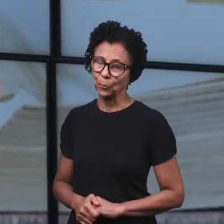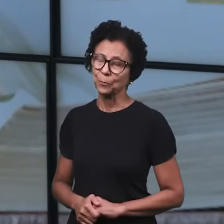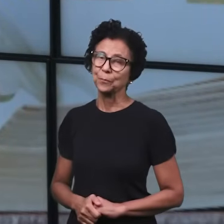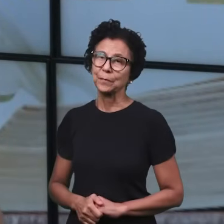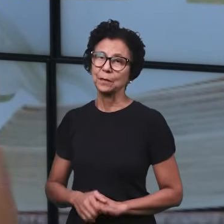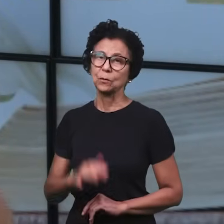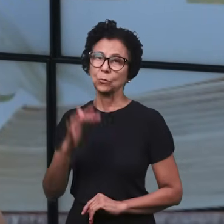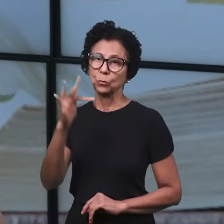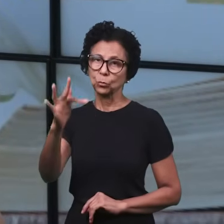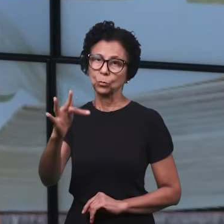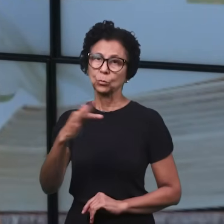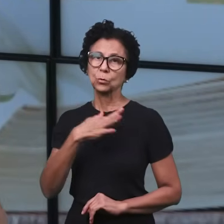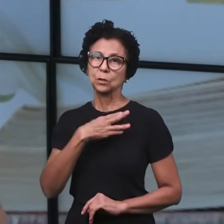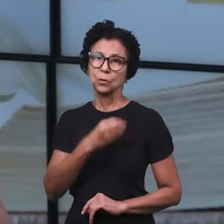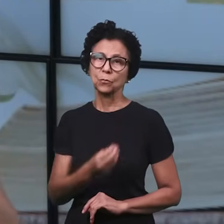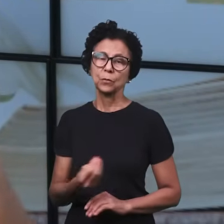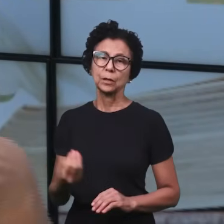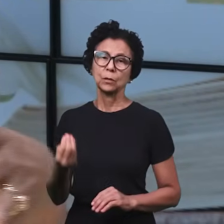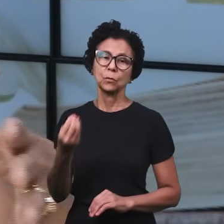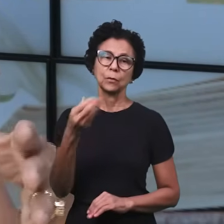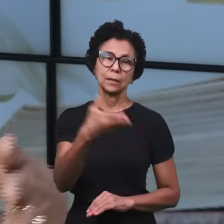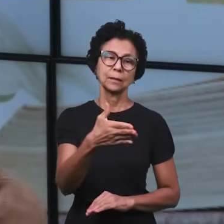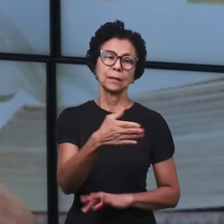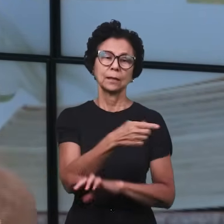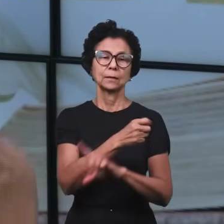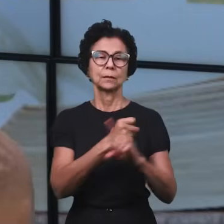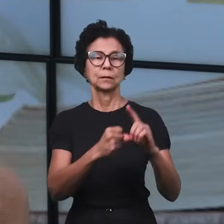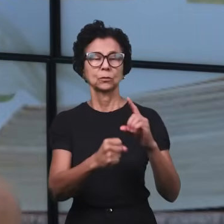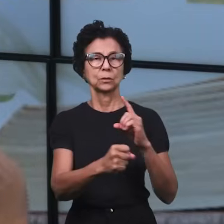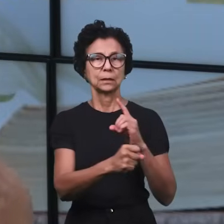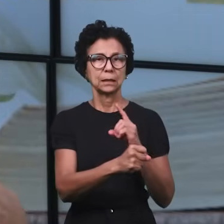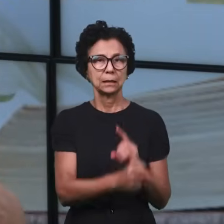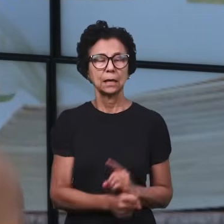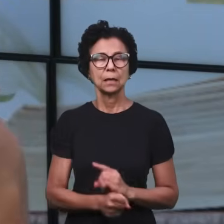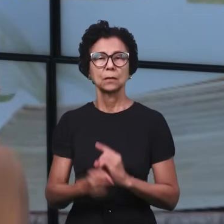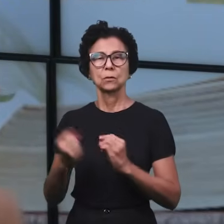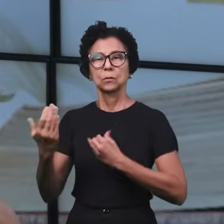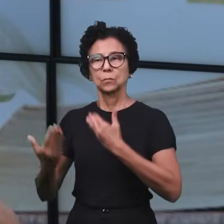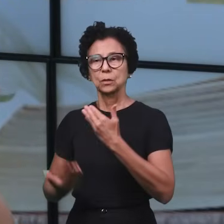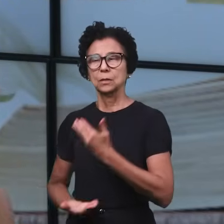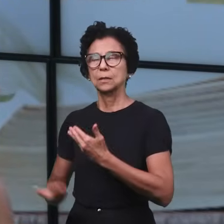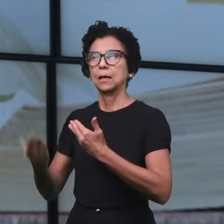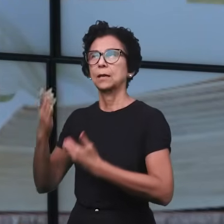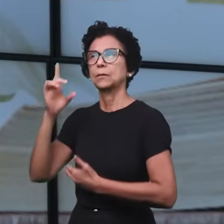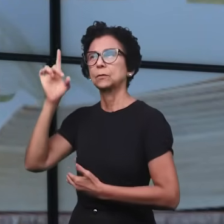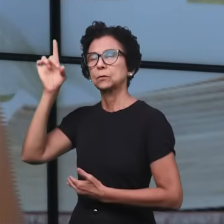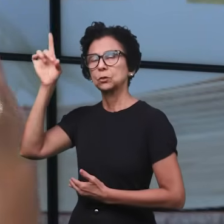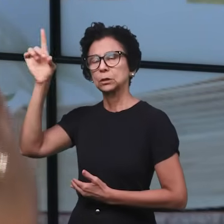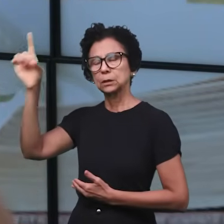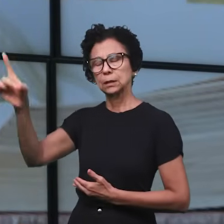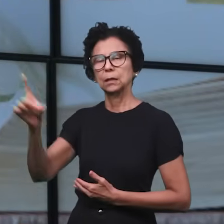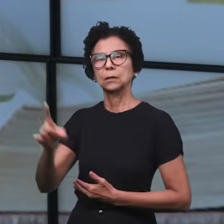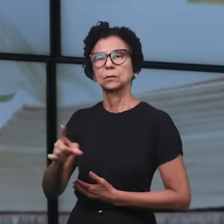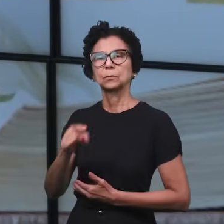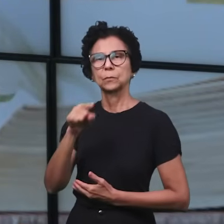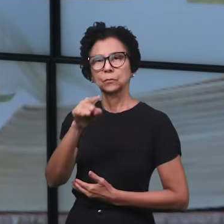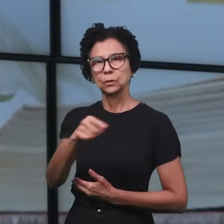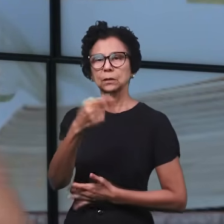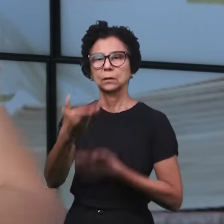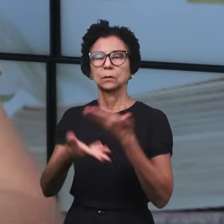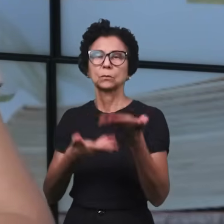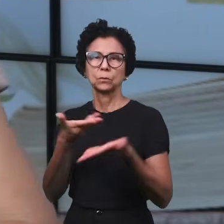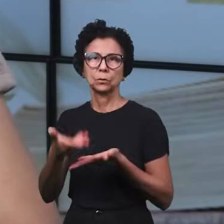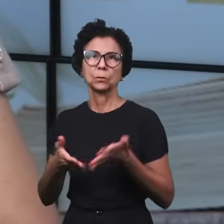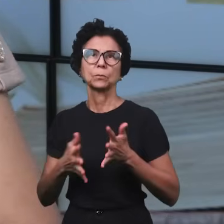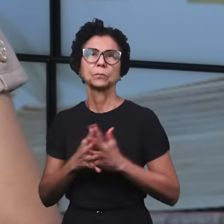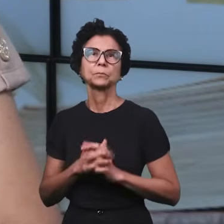sociedade do que este. Ser essa mulher mansa e pacífica e humilde, cheia do fruto do Espírito